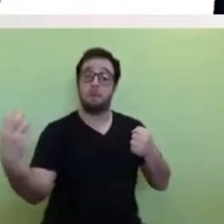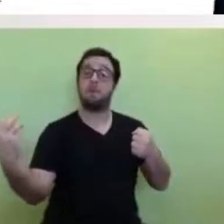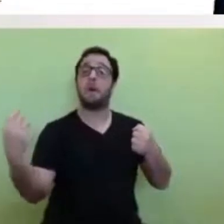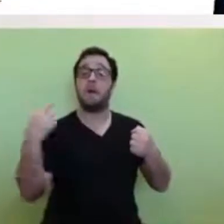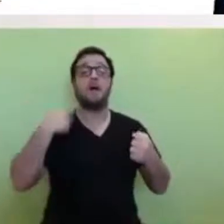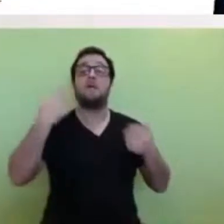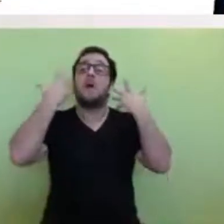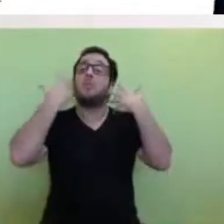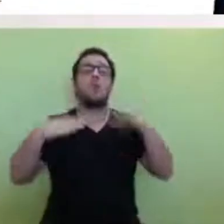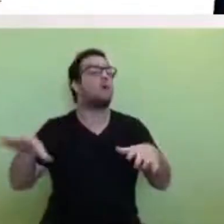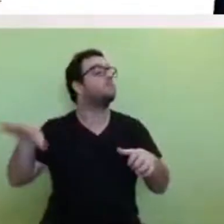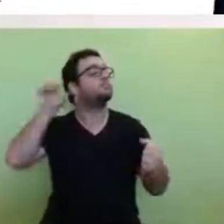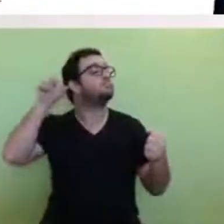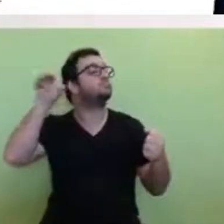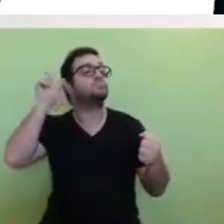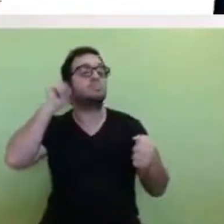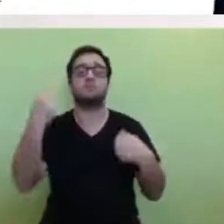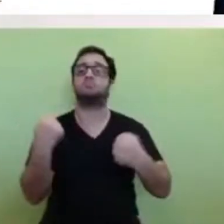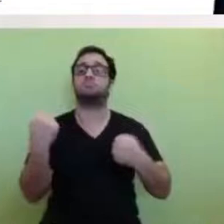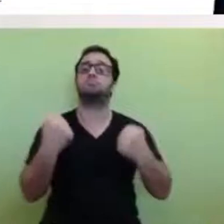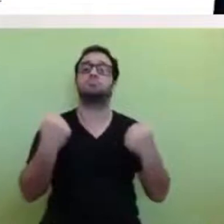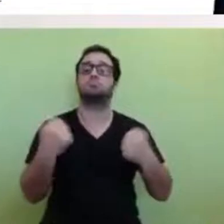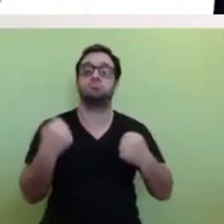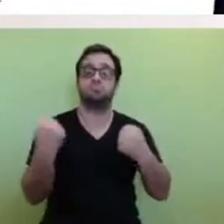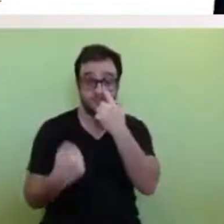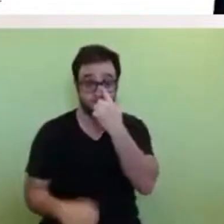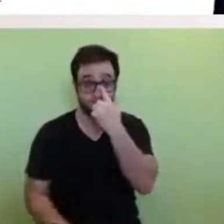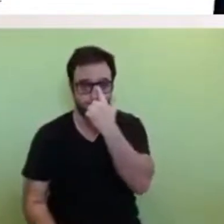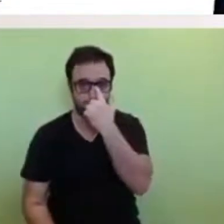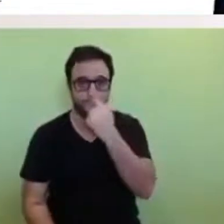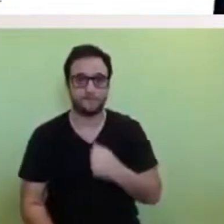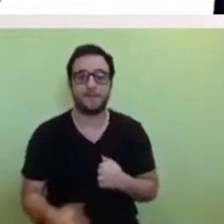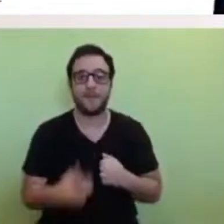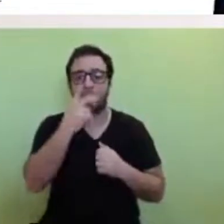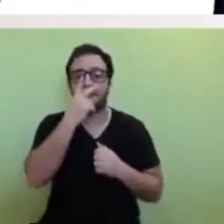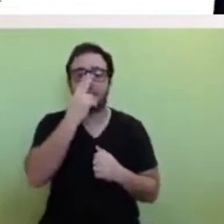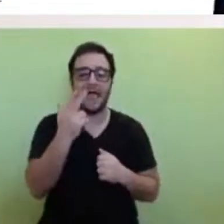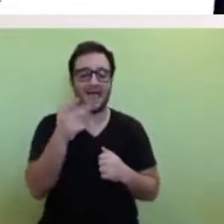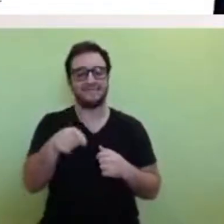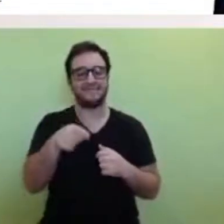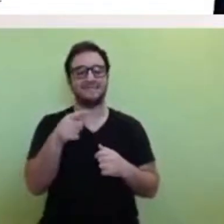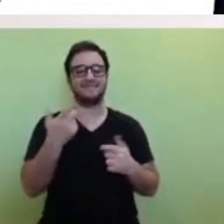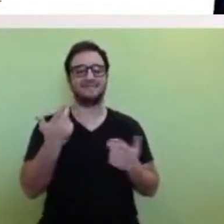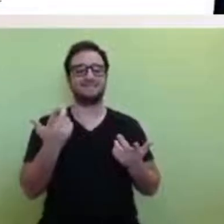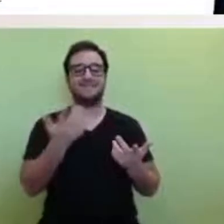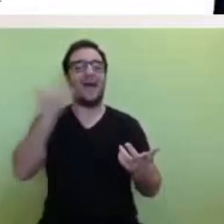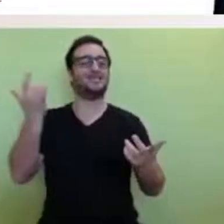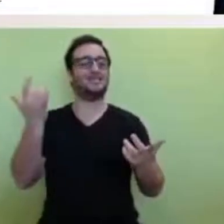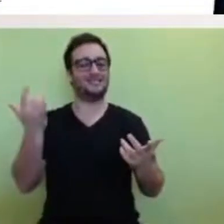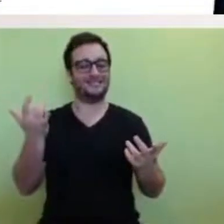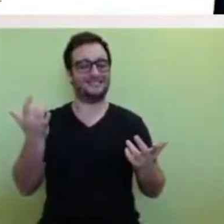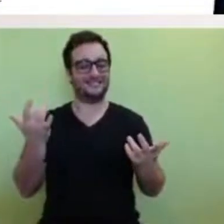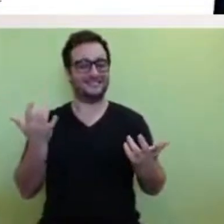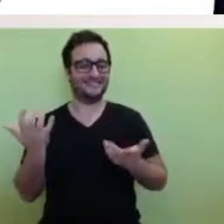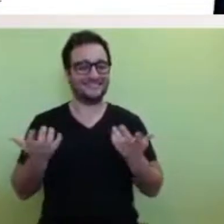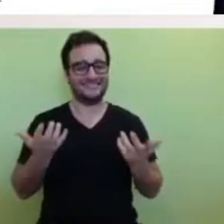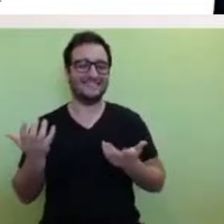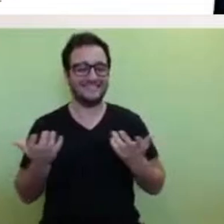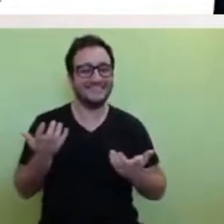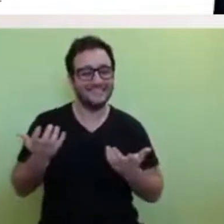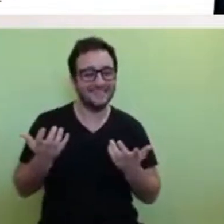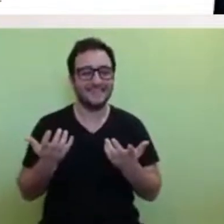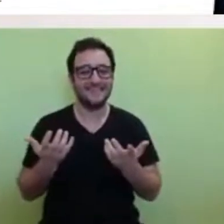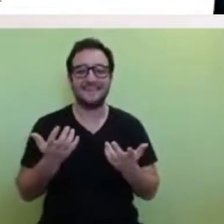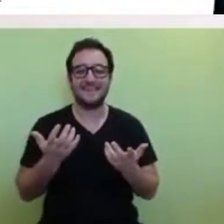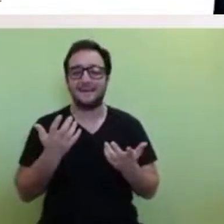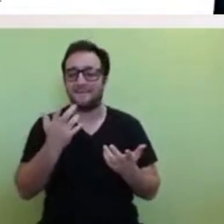um livro, né? E não é muito prático também. Porque imagine você procurar onde parou